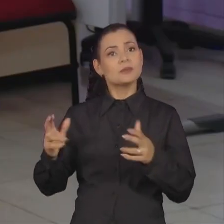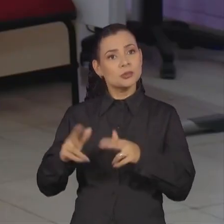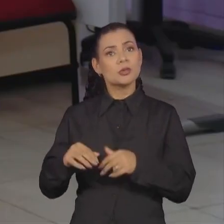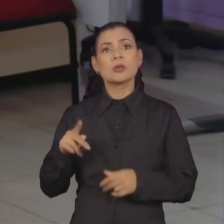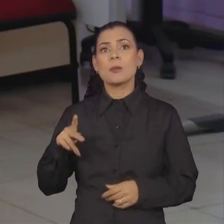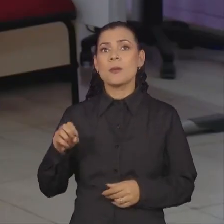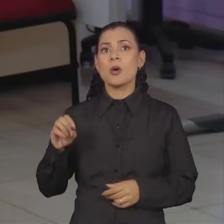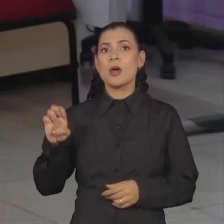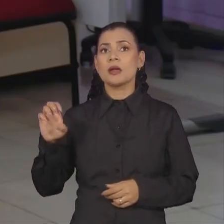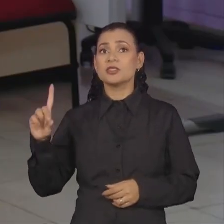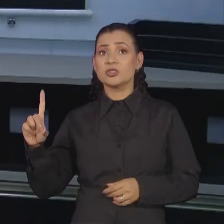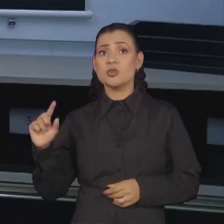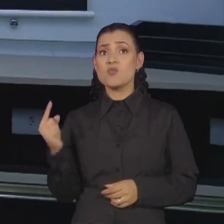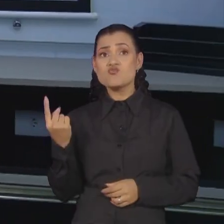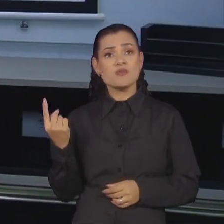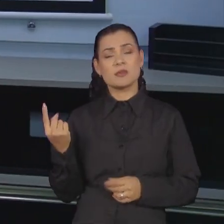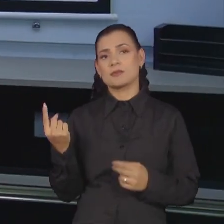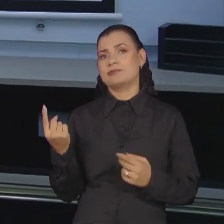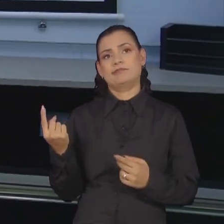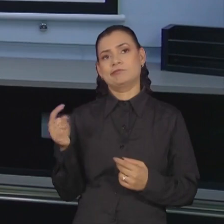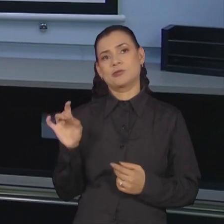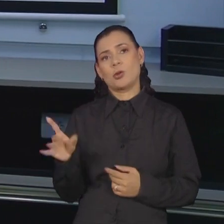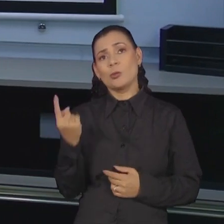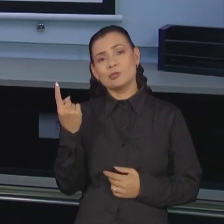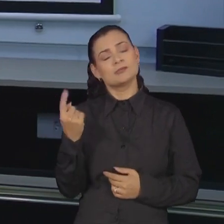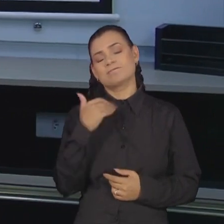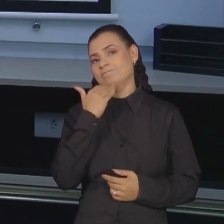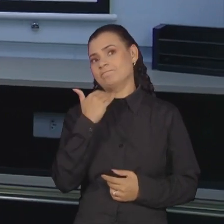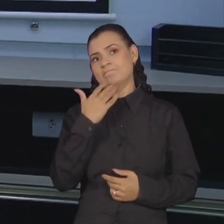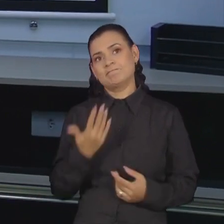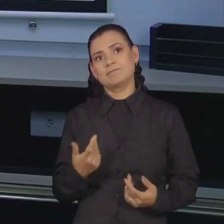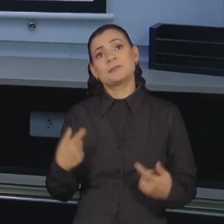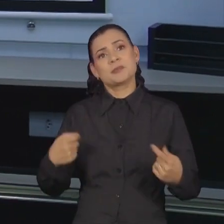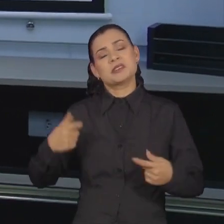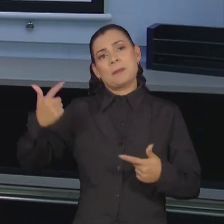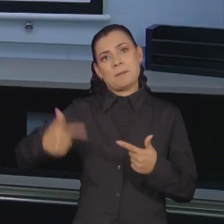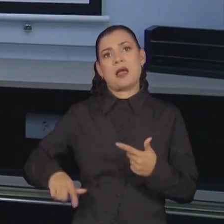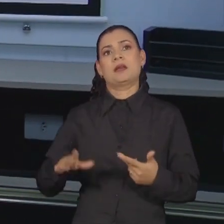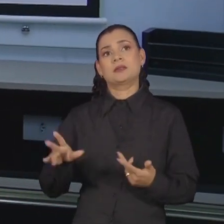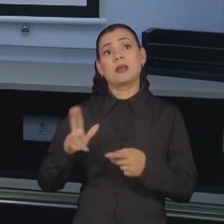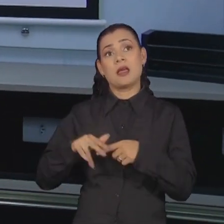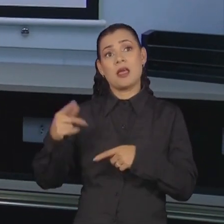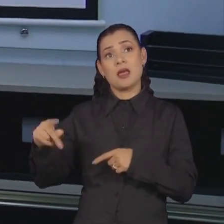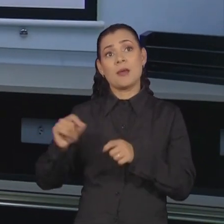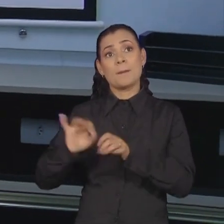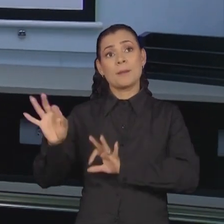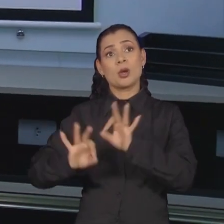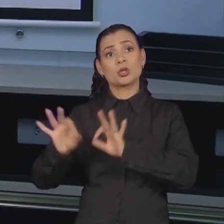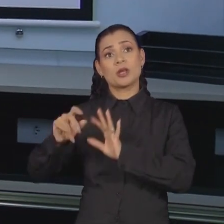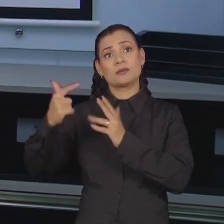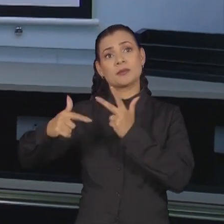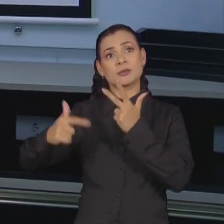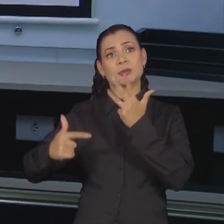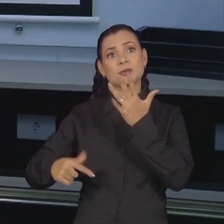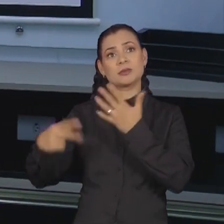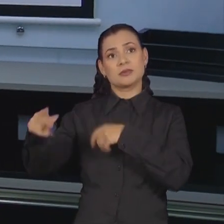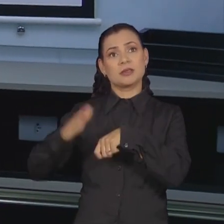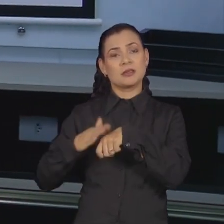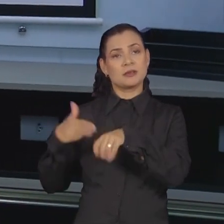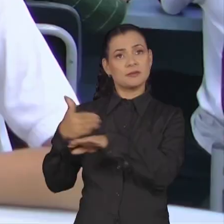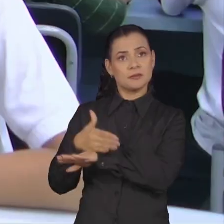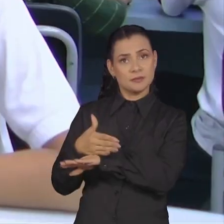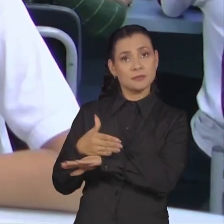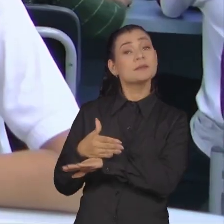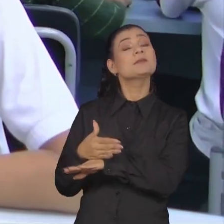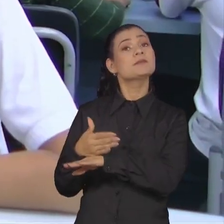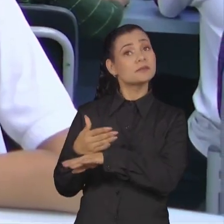só não era assim o suficiente. Ela faz outros projetos aqui também e